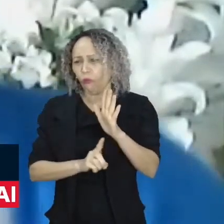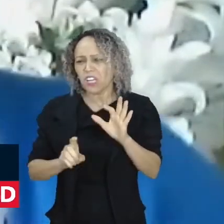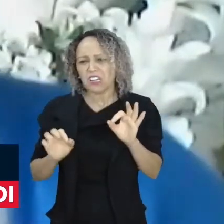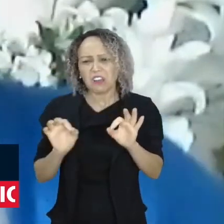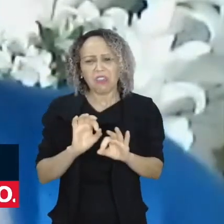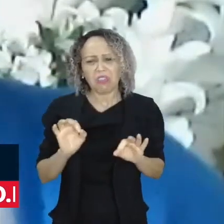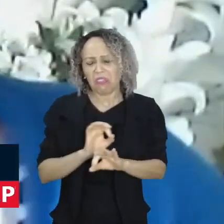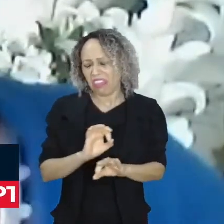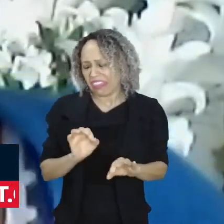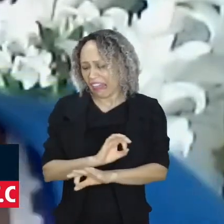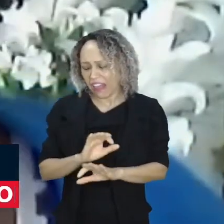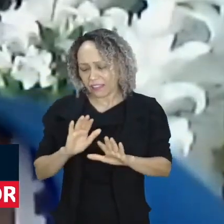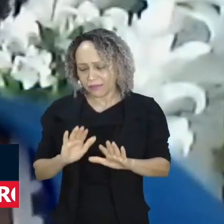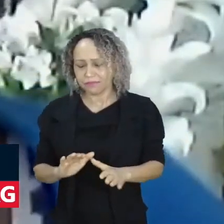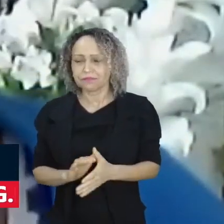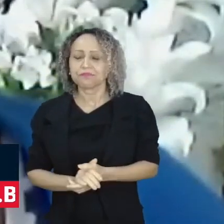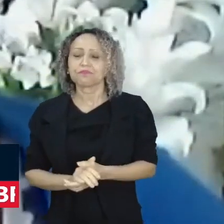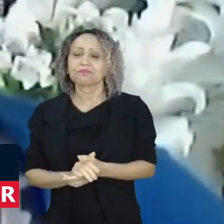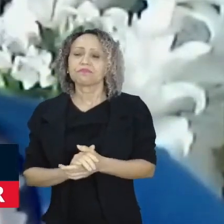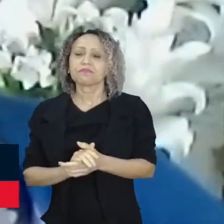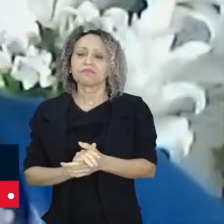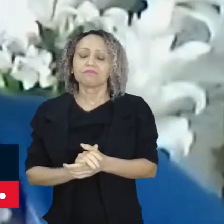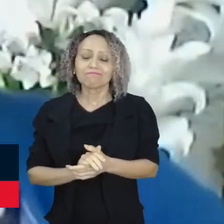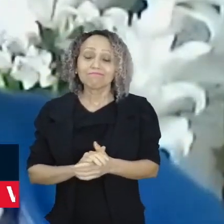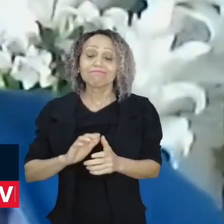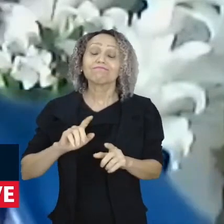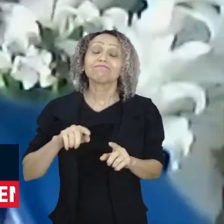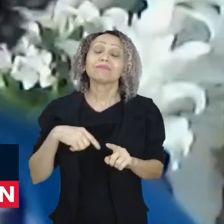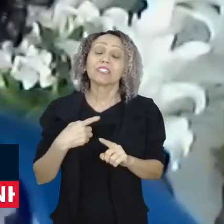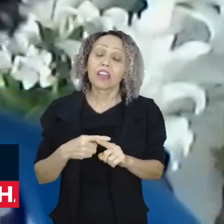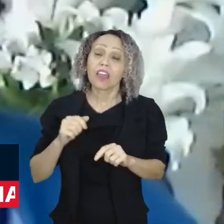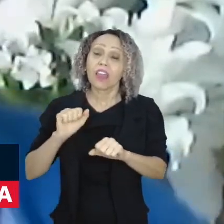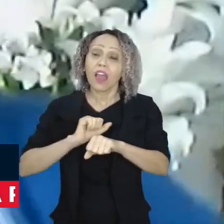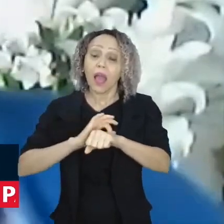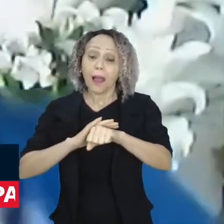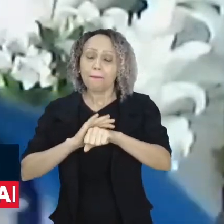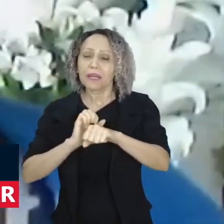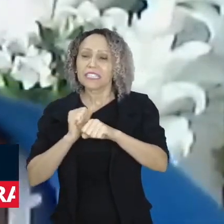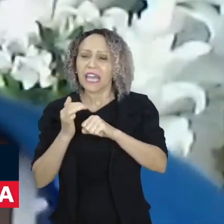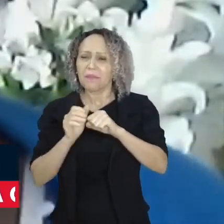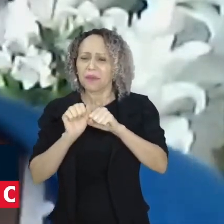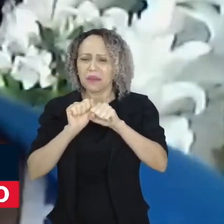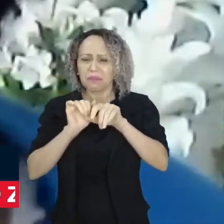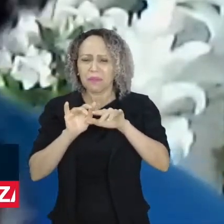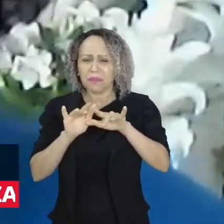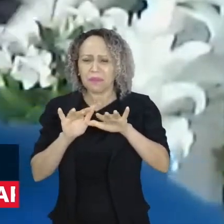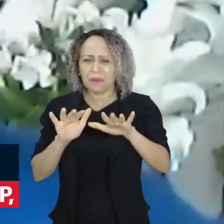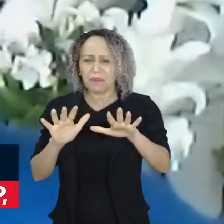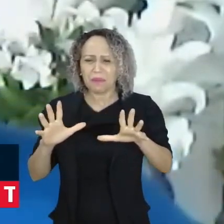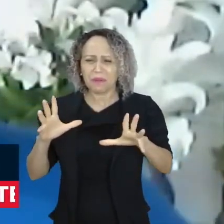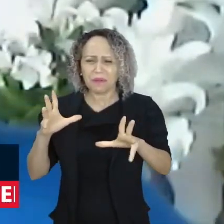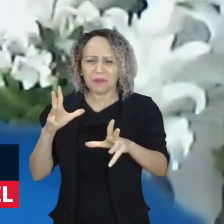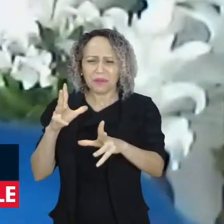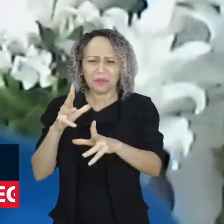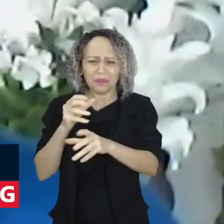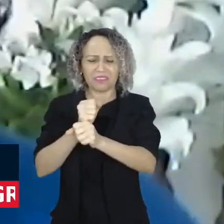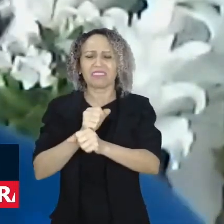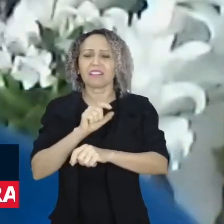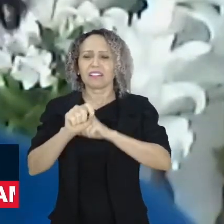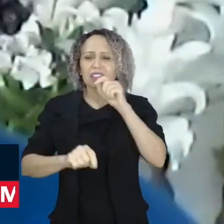sobre isso. Bem, o Rio de Janeiro teve um grande